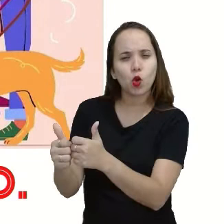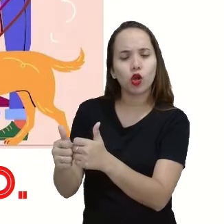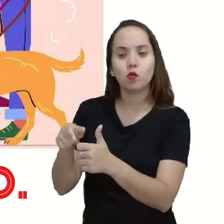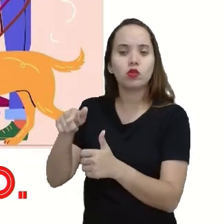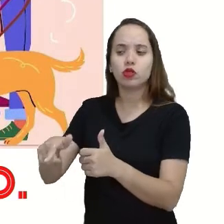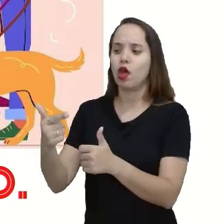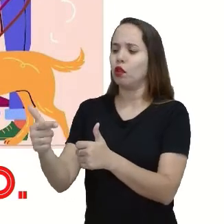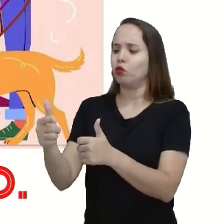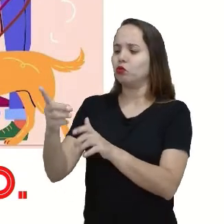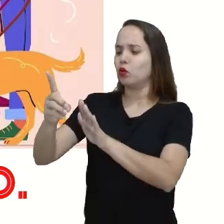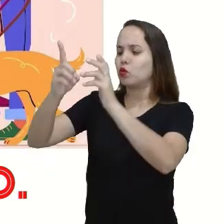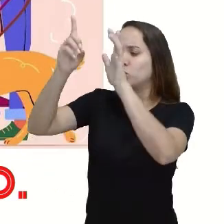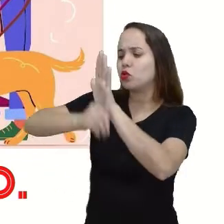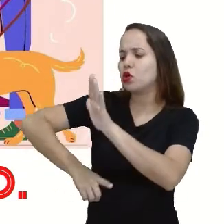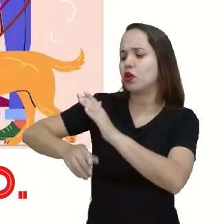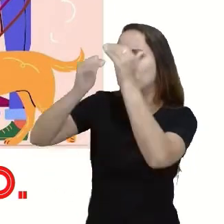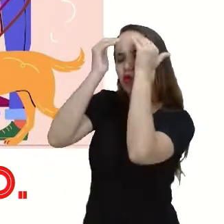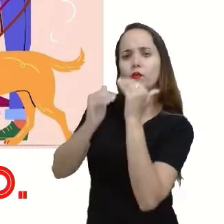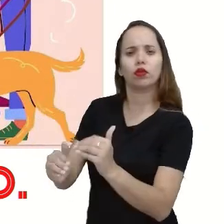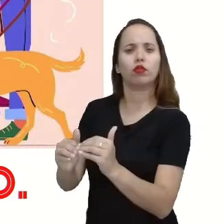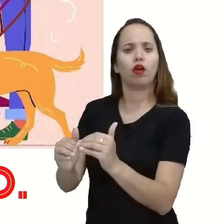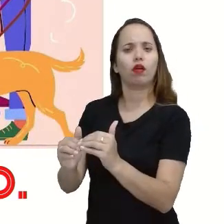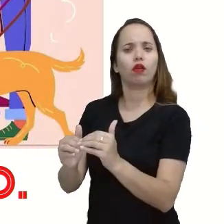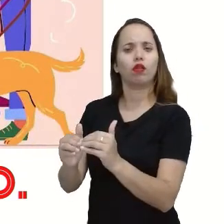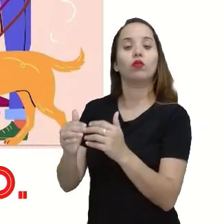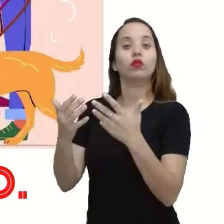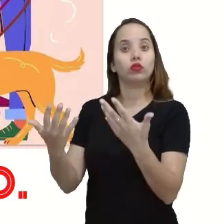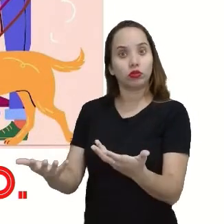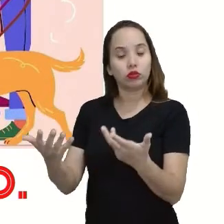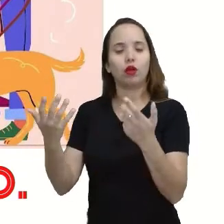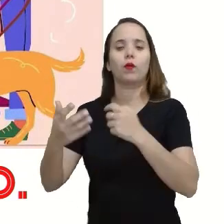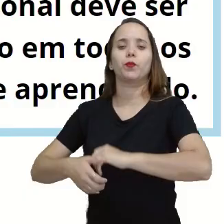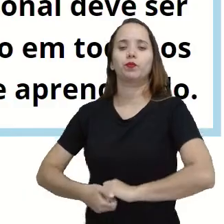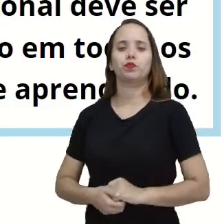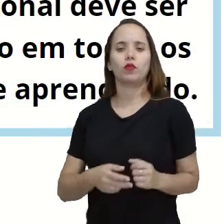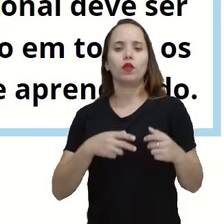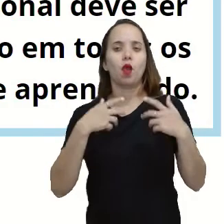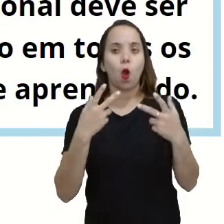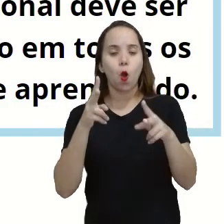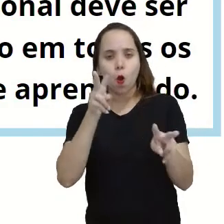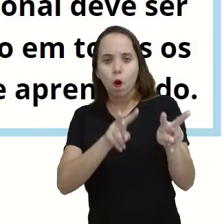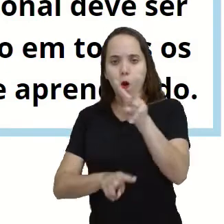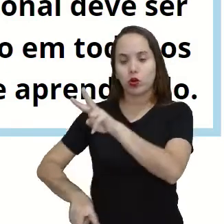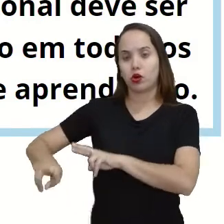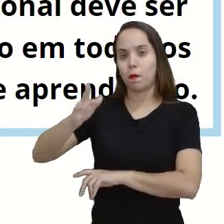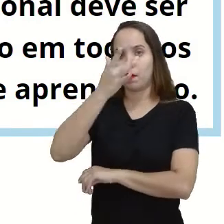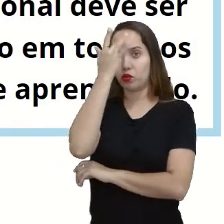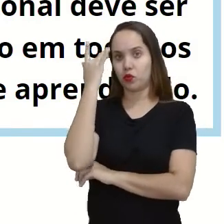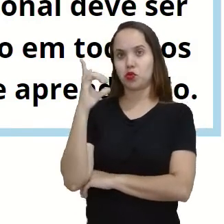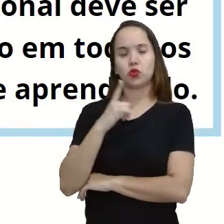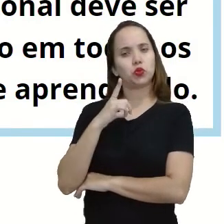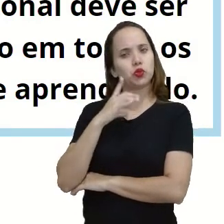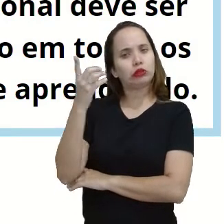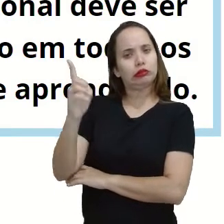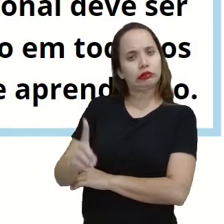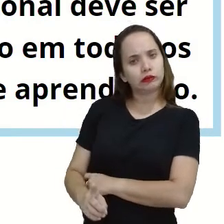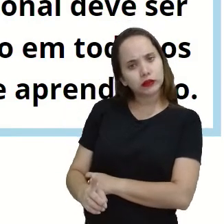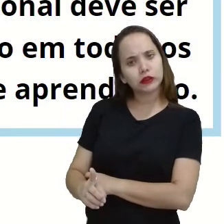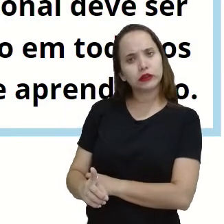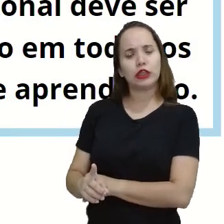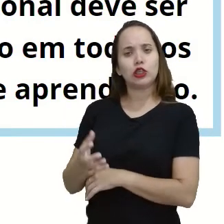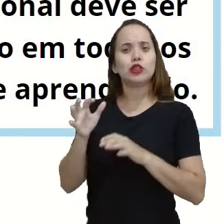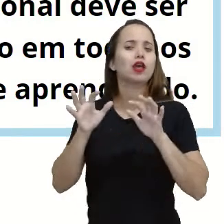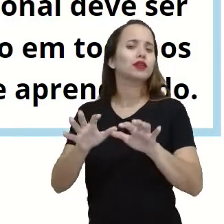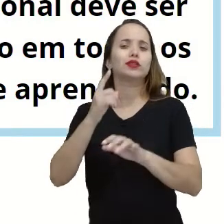direito respeitado de livre circulação. Percebe? Então, minha gente, olhar para essas pessoas, né, é olhar, por exemplo, essa